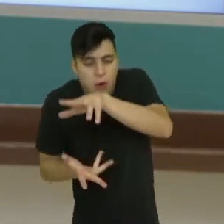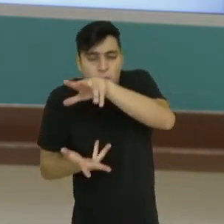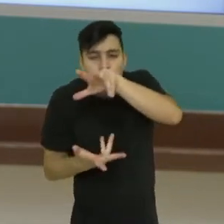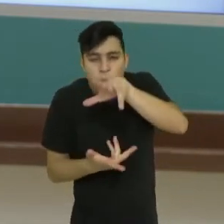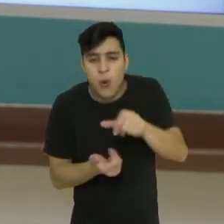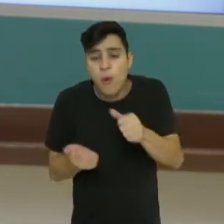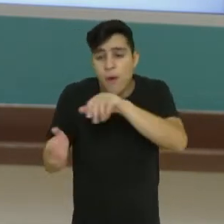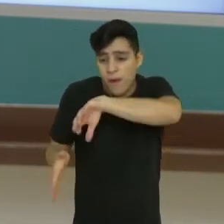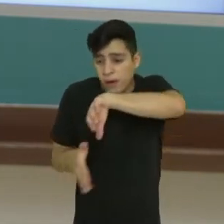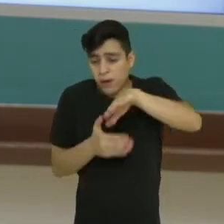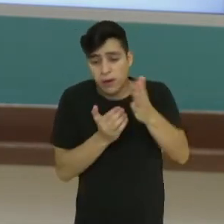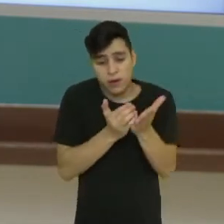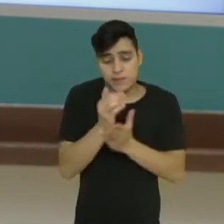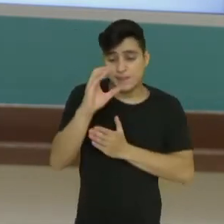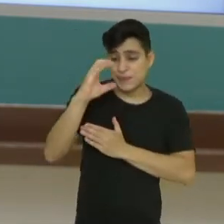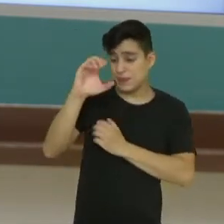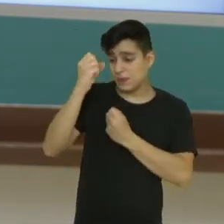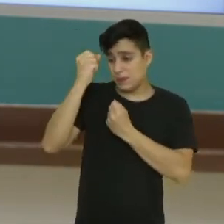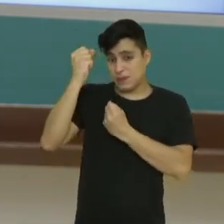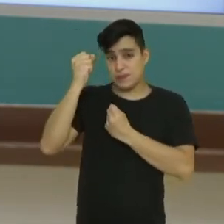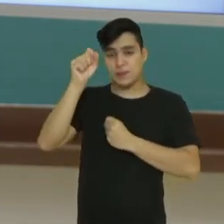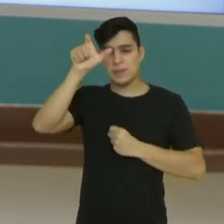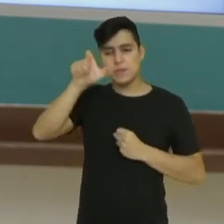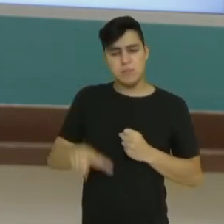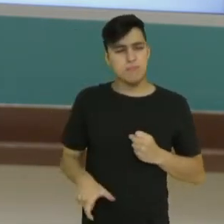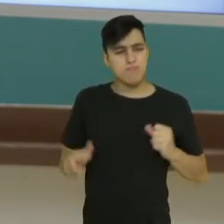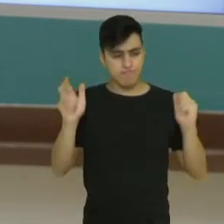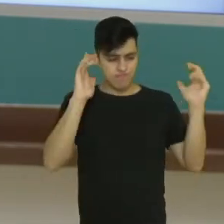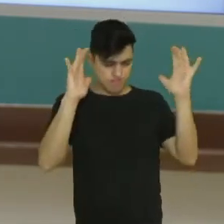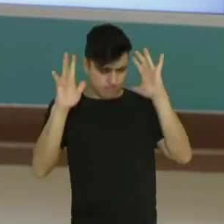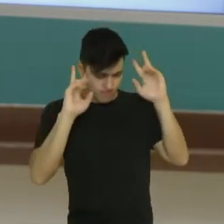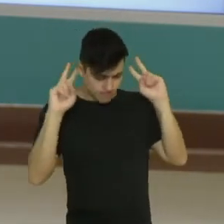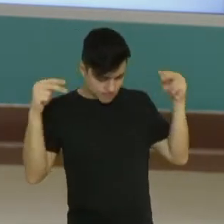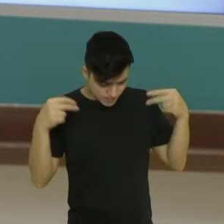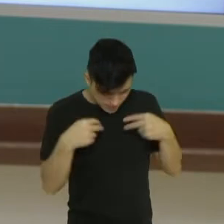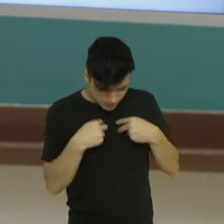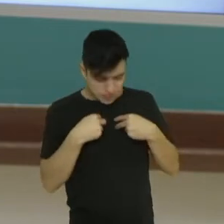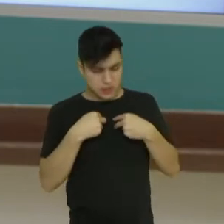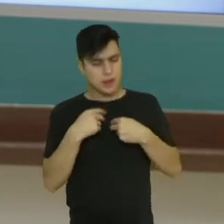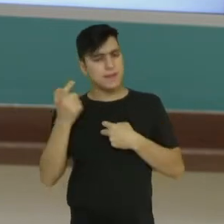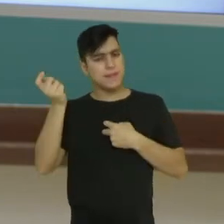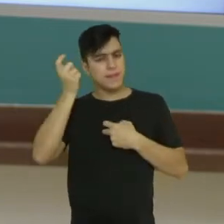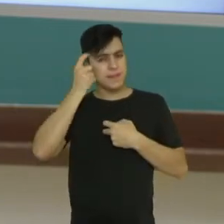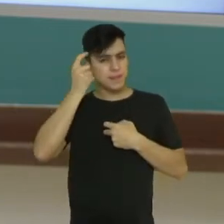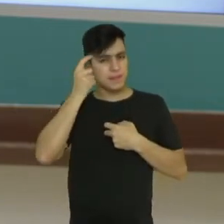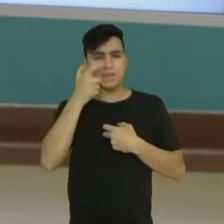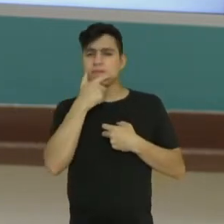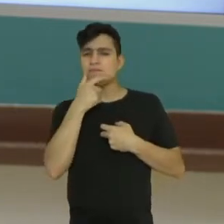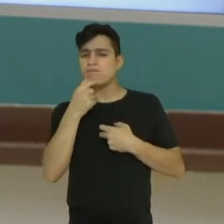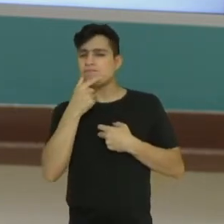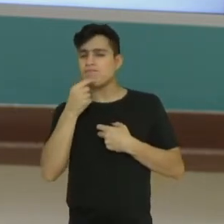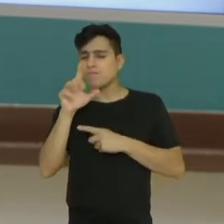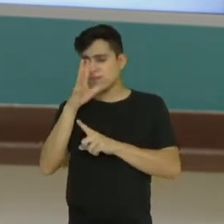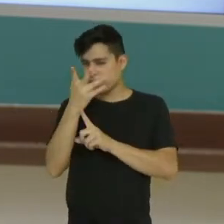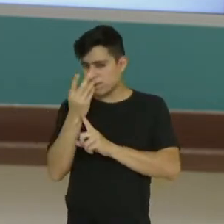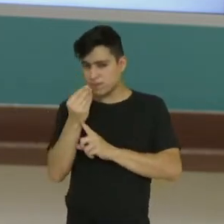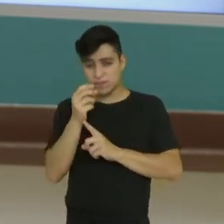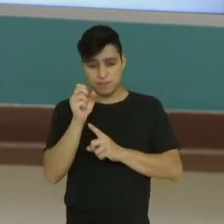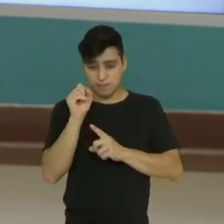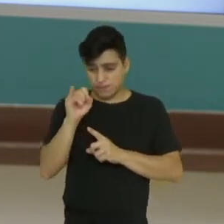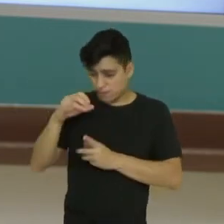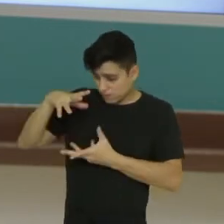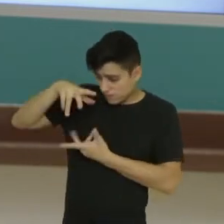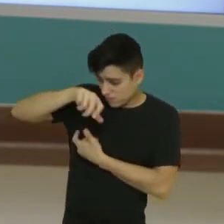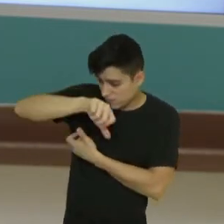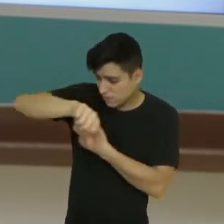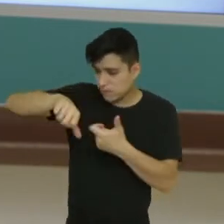ciência começa a tomar forma. O homem começa a pensar focado nele mesmo, e ele pensa o seguinte, os artistas: se o mundo está se transformando, a ciência é